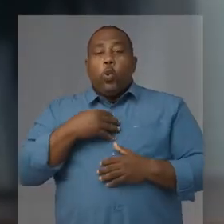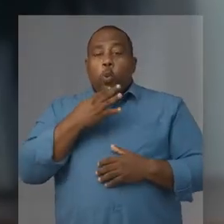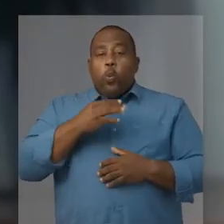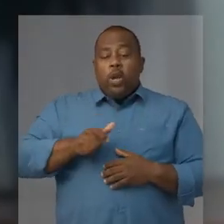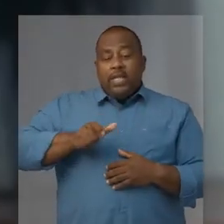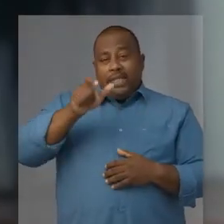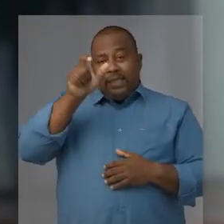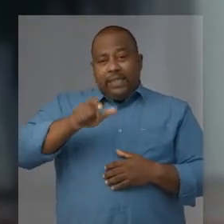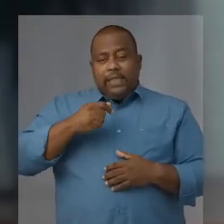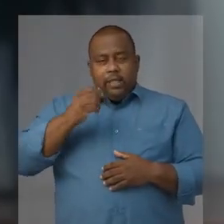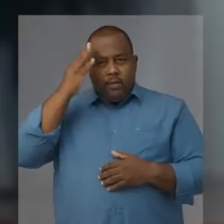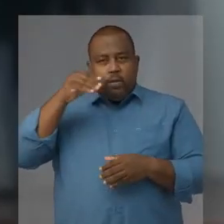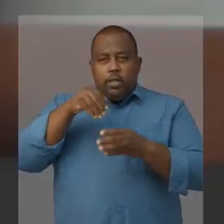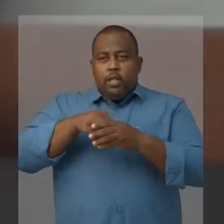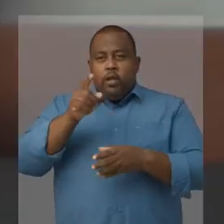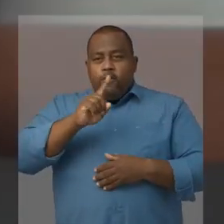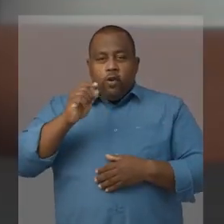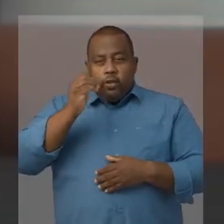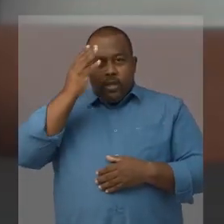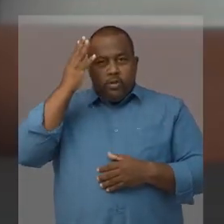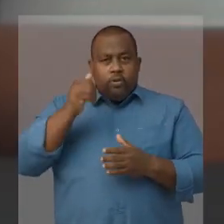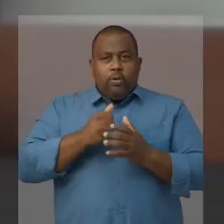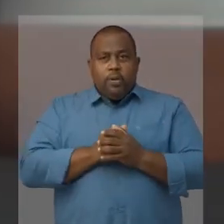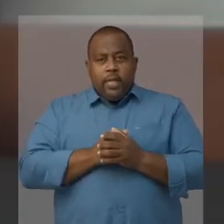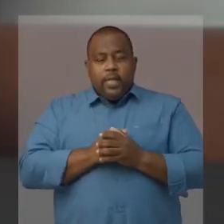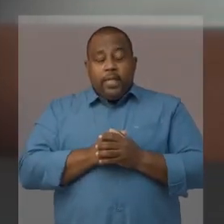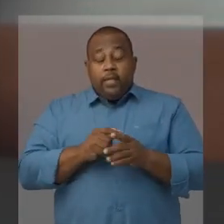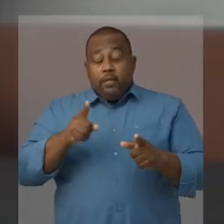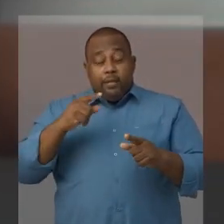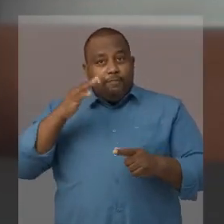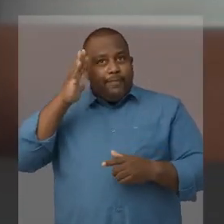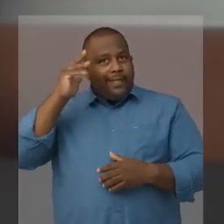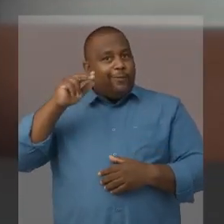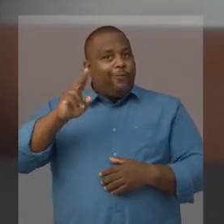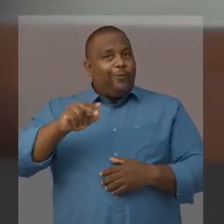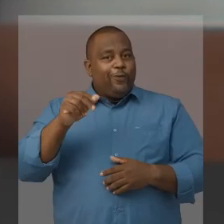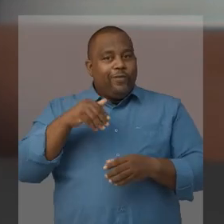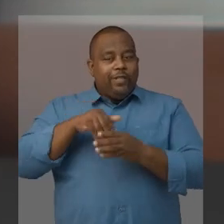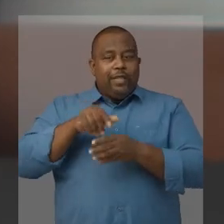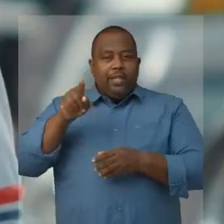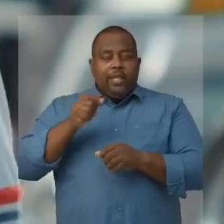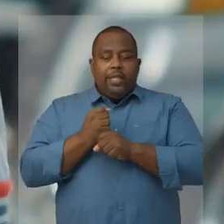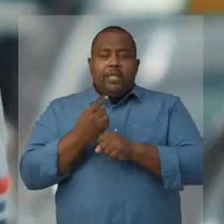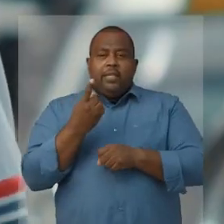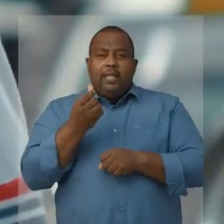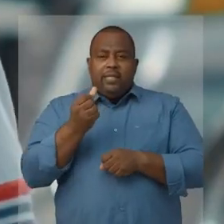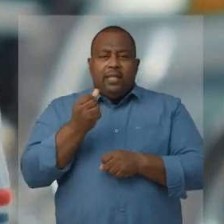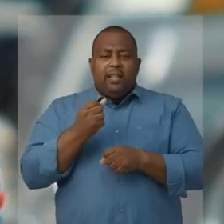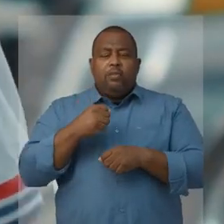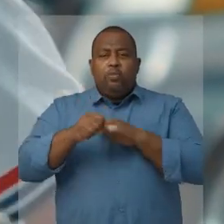Quem conhece Jerônimo, não vota em Jerônimo, nem pensando. Tem